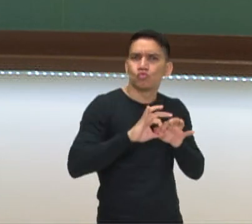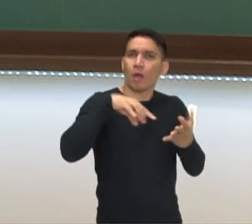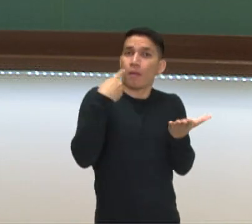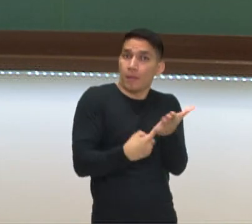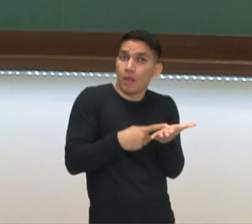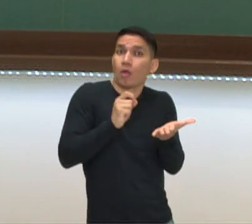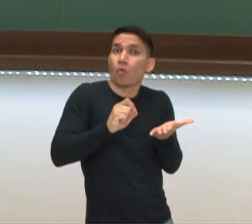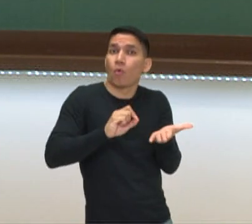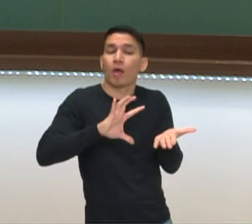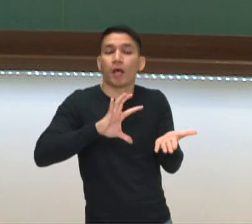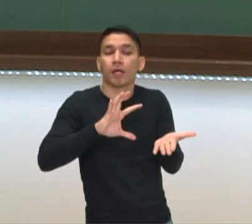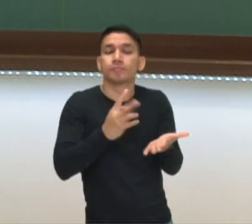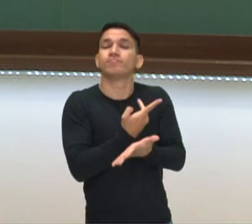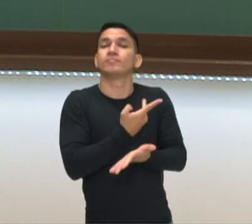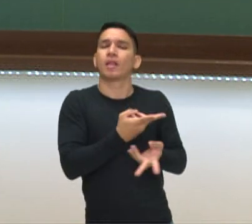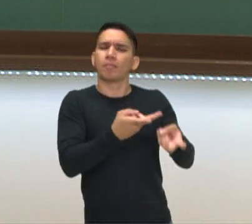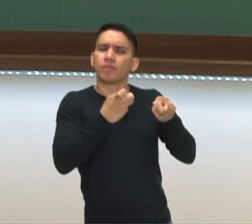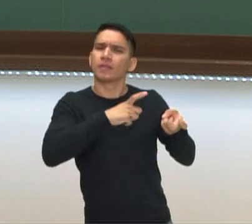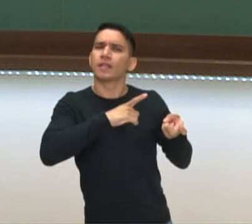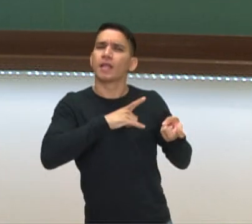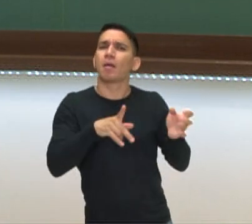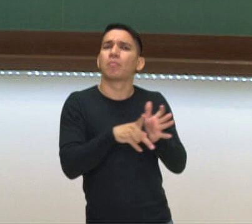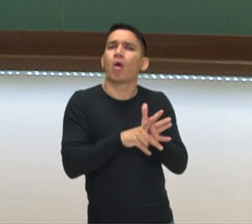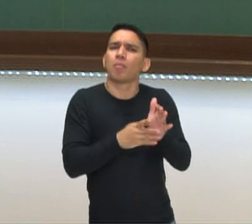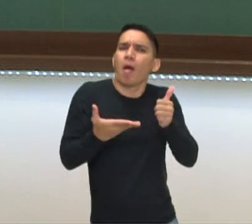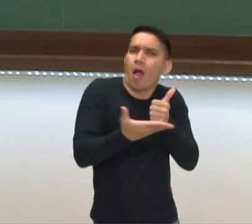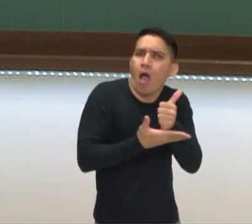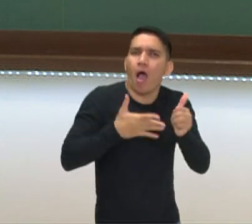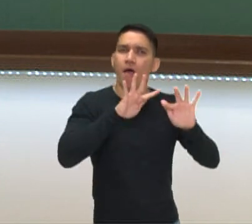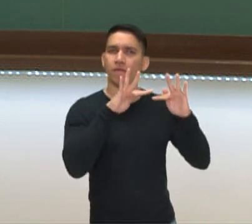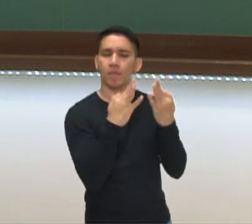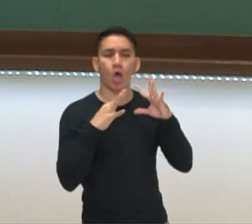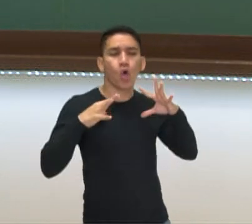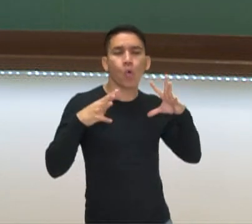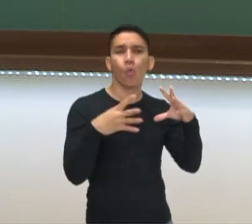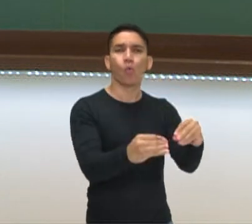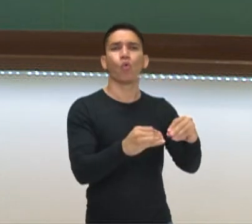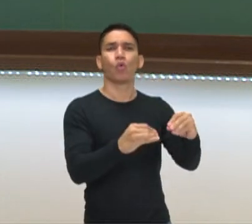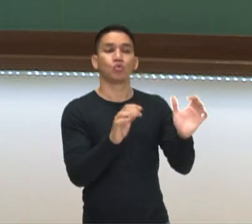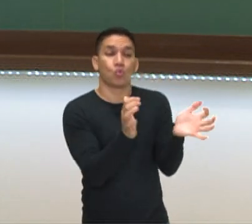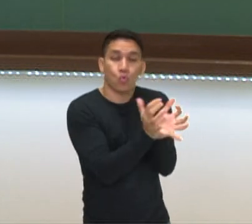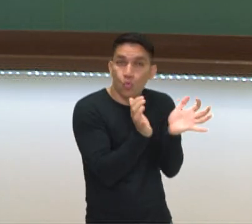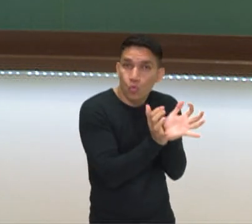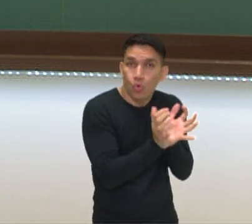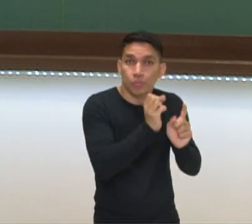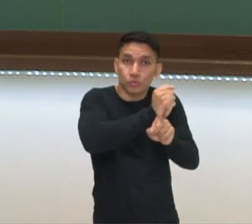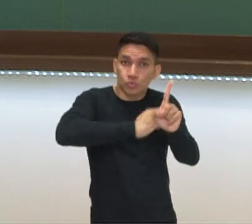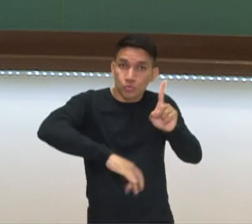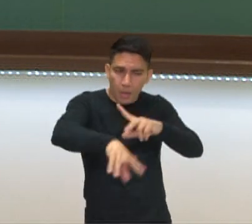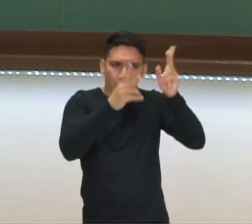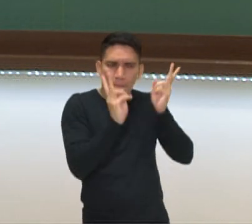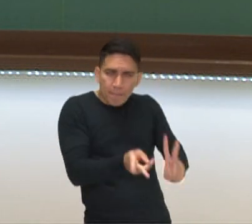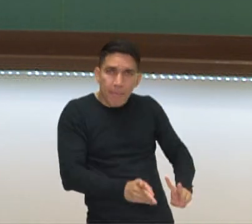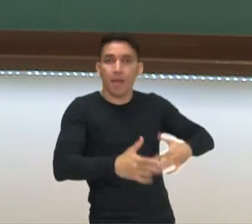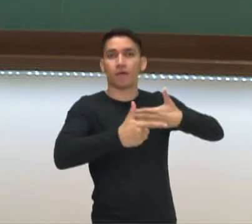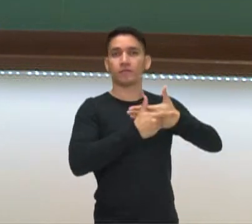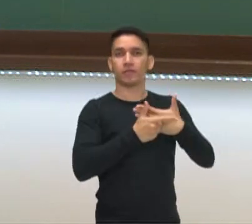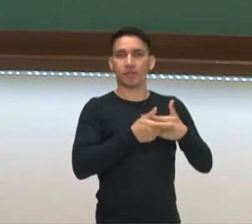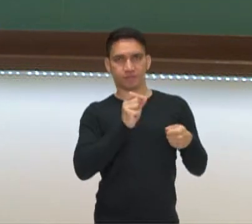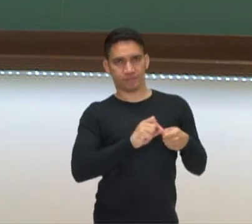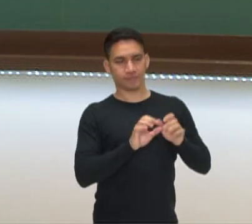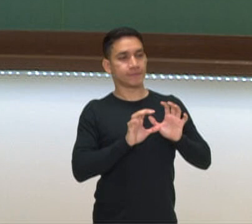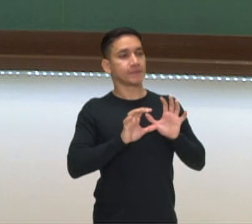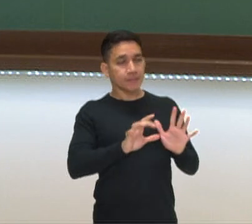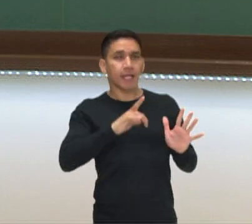ter essa base mais familiar, toda uma família, toda uma classe social fazendo a mesma coisa. E